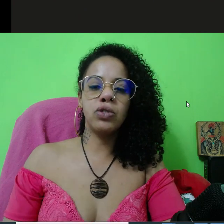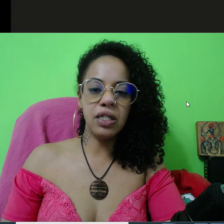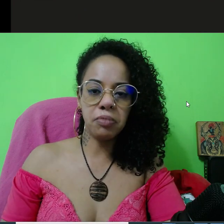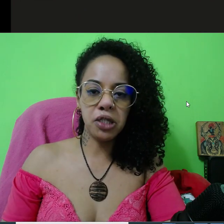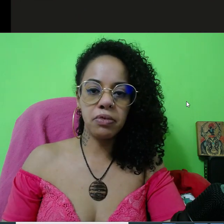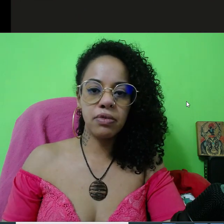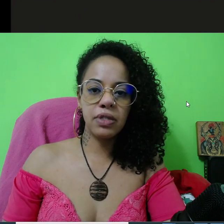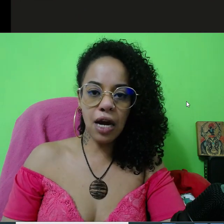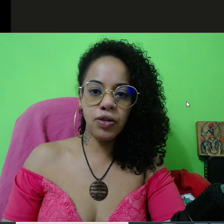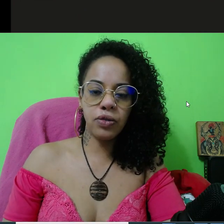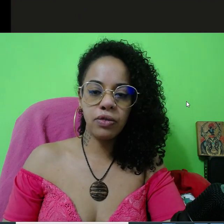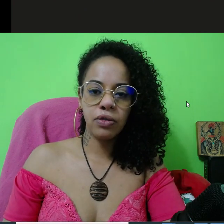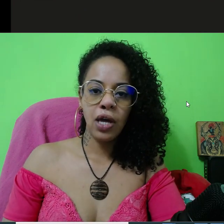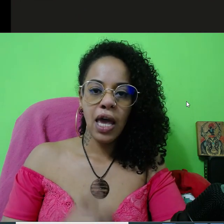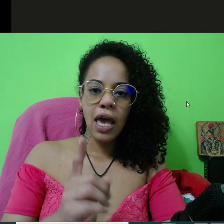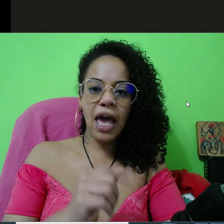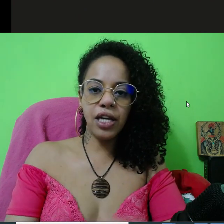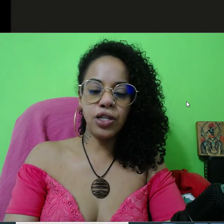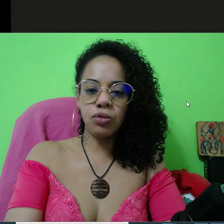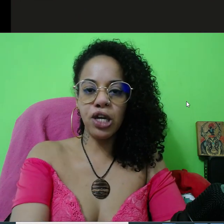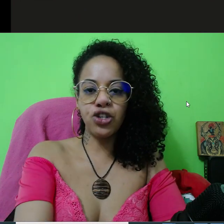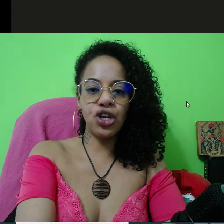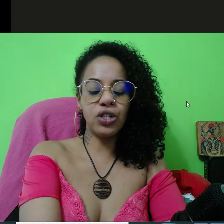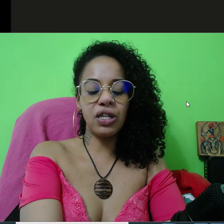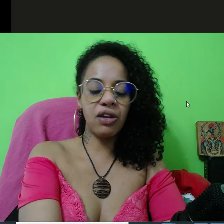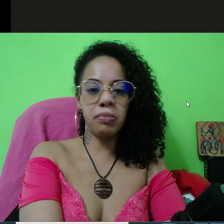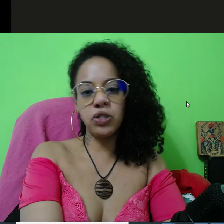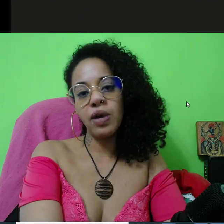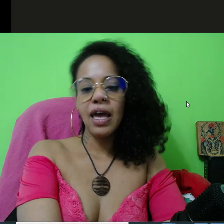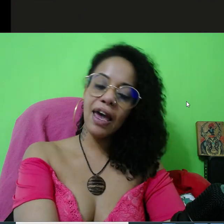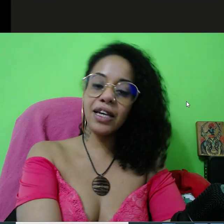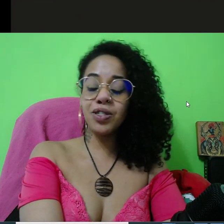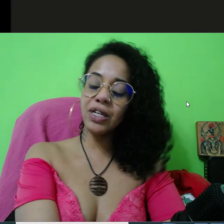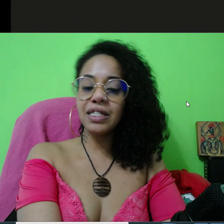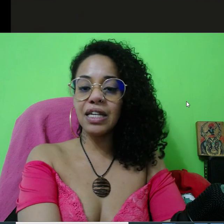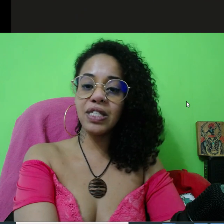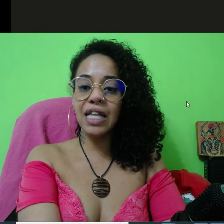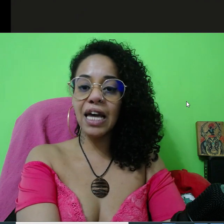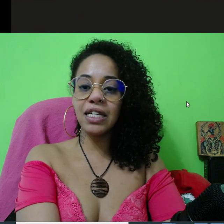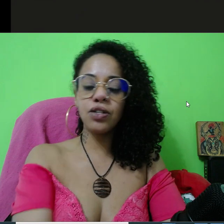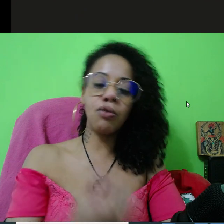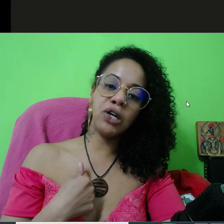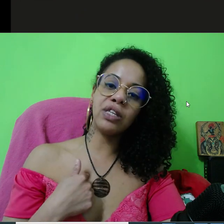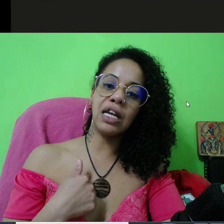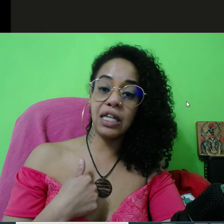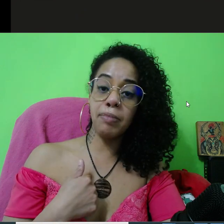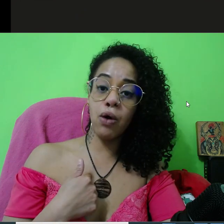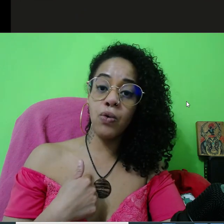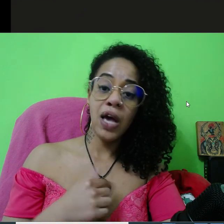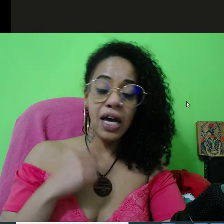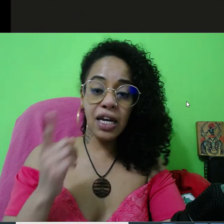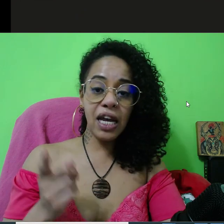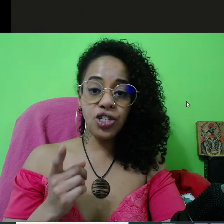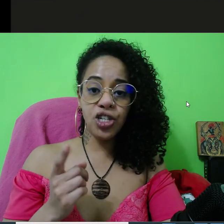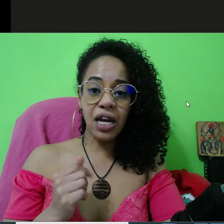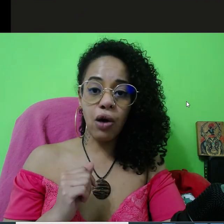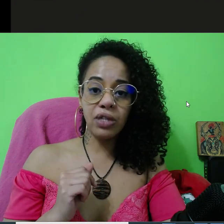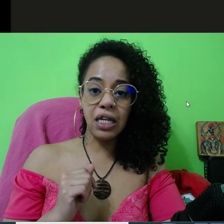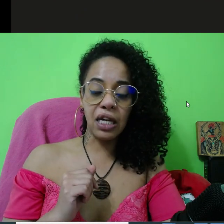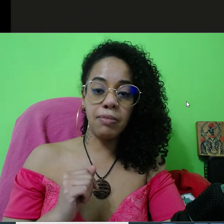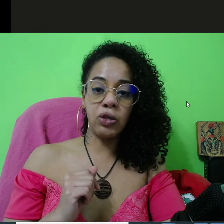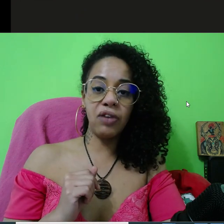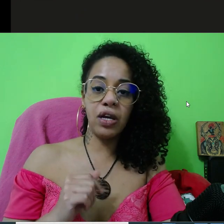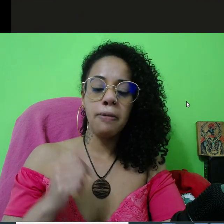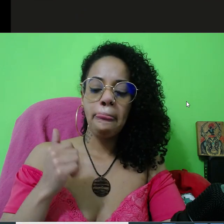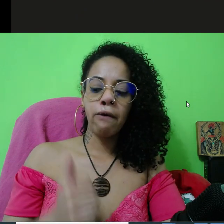os pingos nos rins certo é isso minha gente esse aqui foi mais um escurecendo as ideias comigo Talita Cabral neste